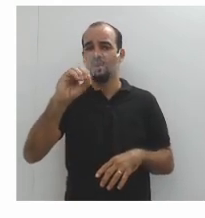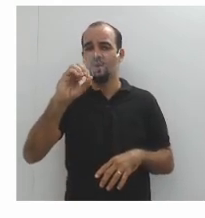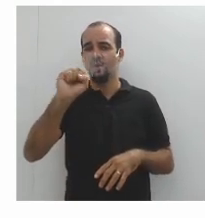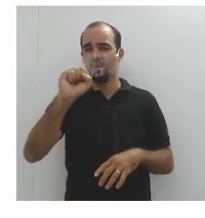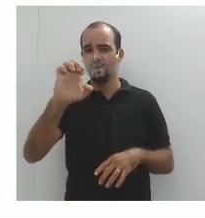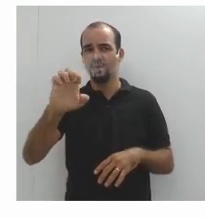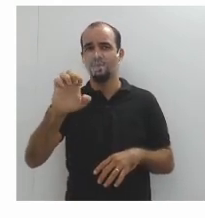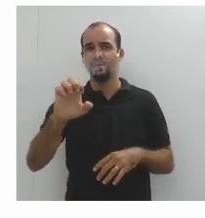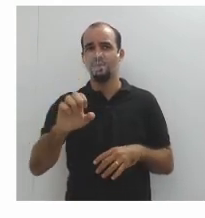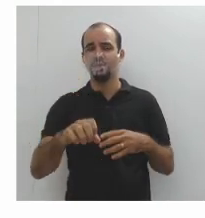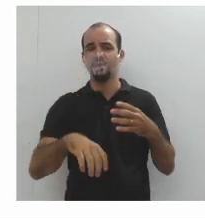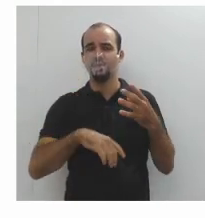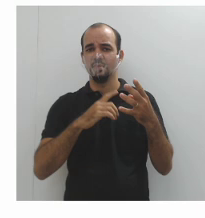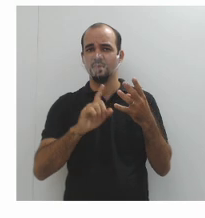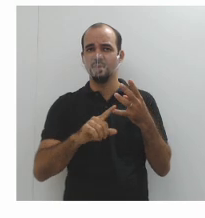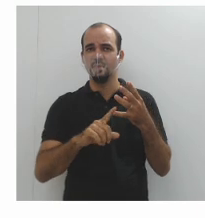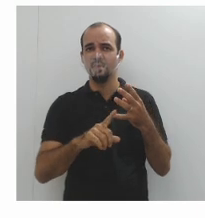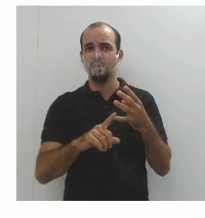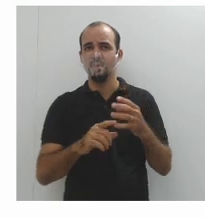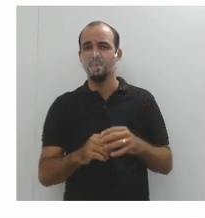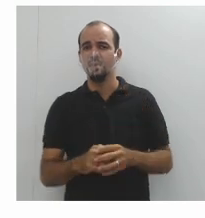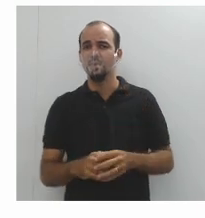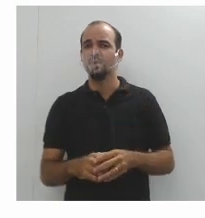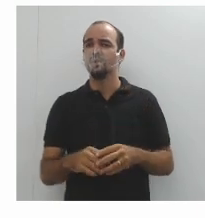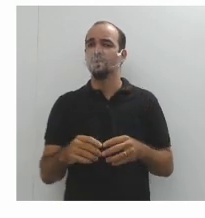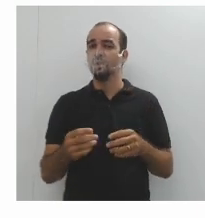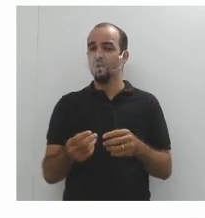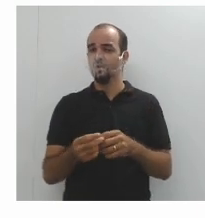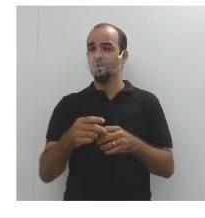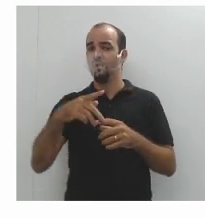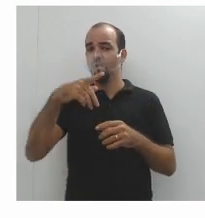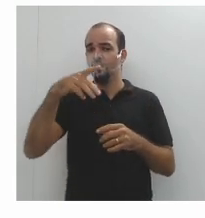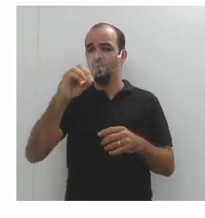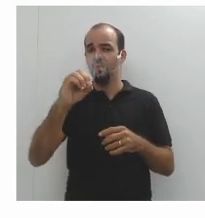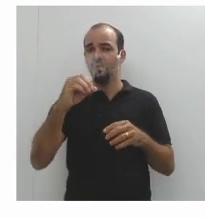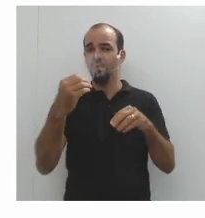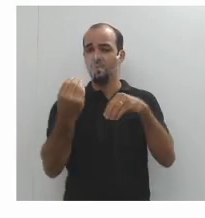gente, nós temos aí um polissacarídeo, uma